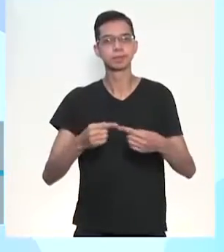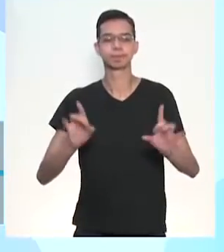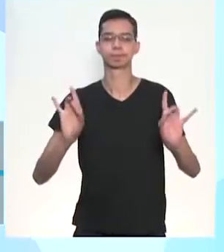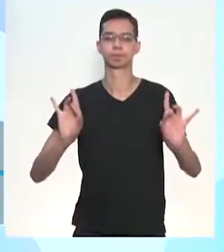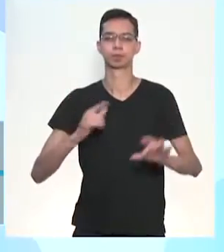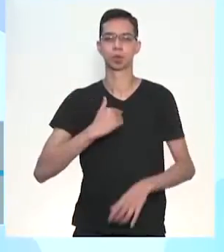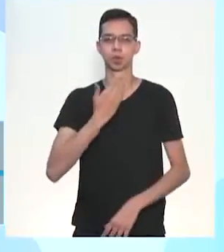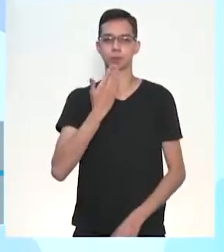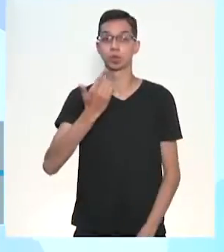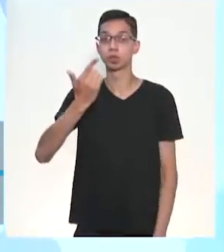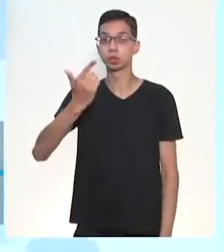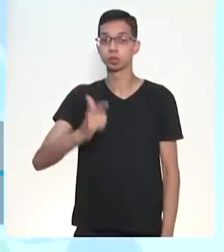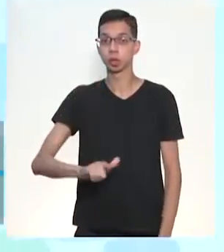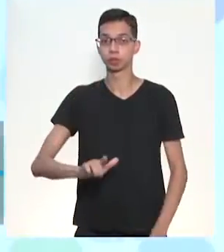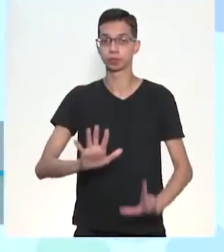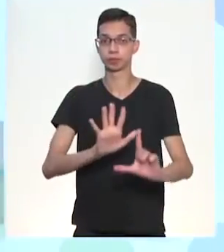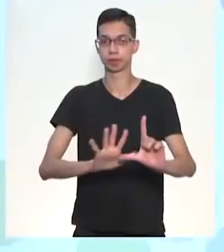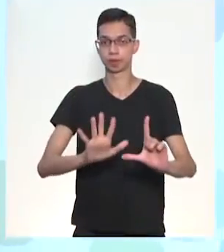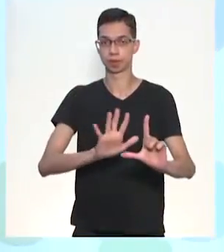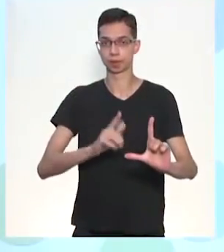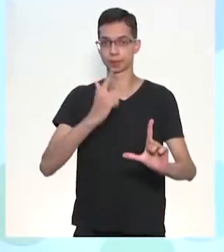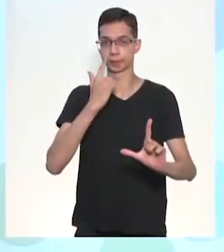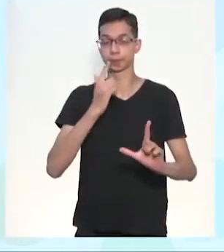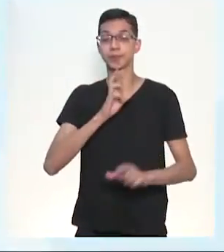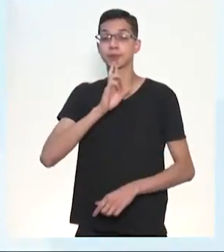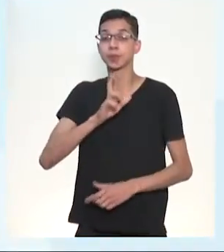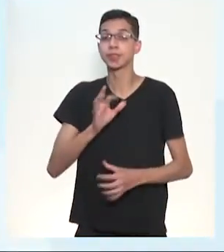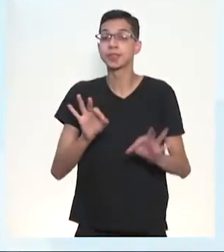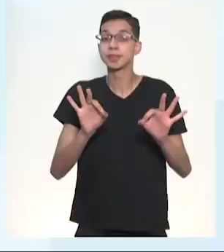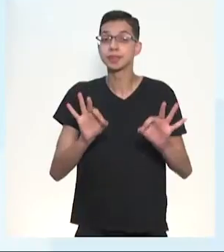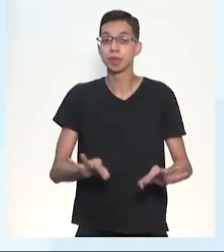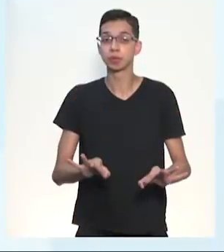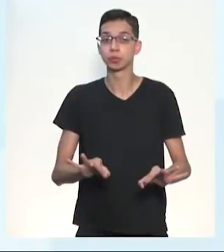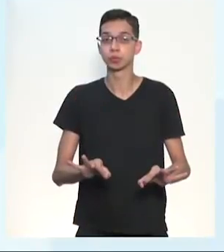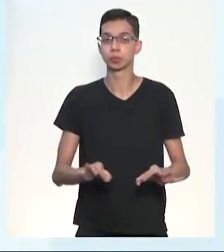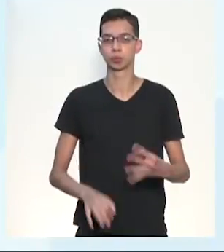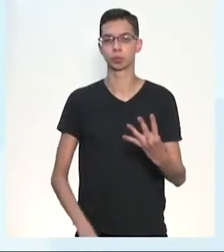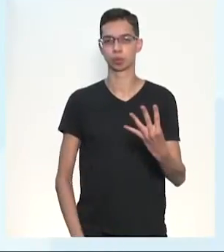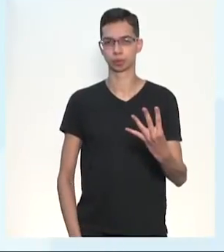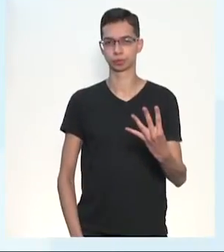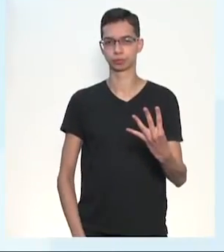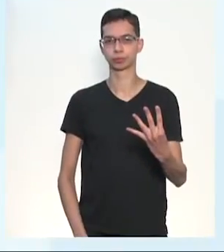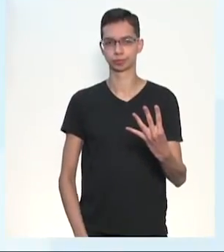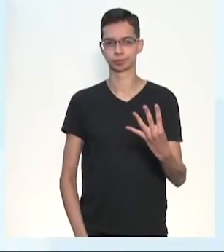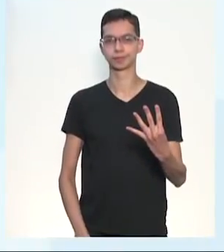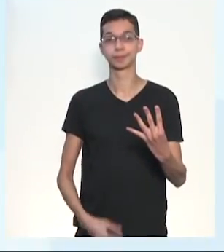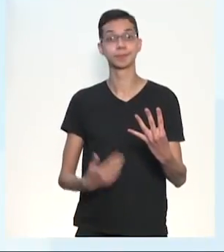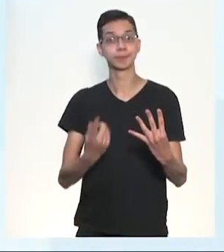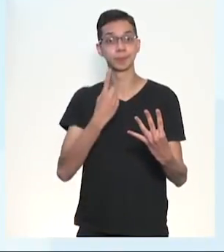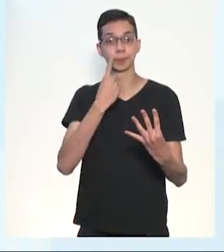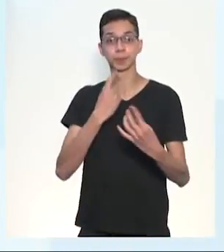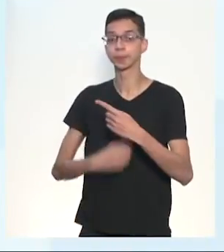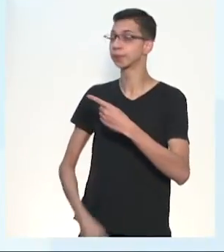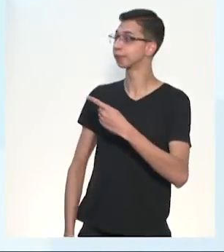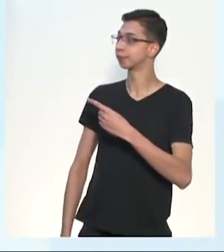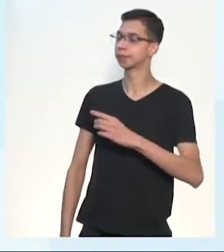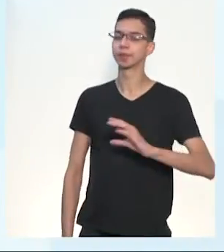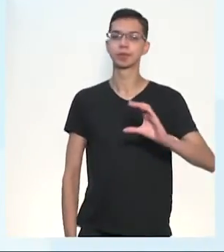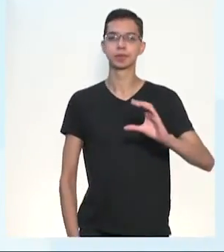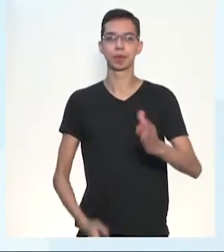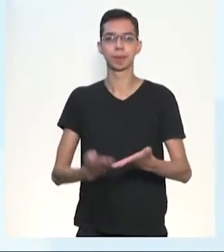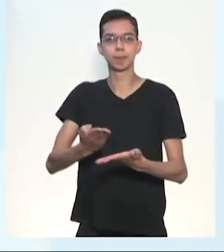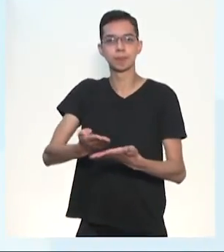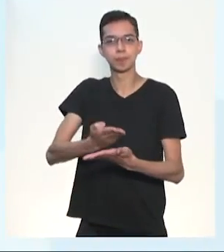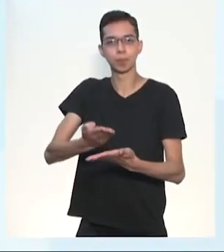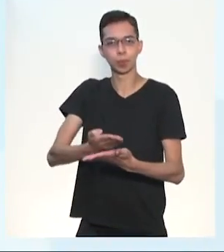vou pedir para colocar mais uma vez na telinha. Resposta certa da questão 4, resposta C,